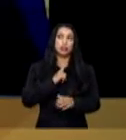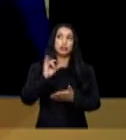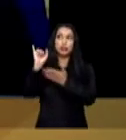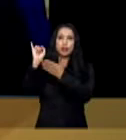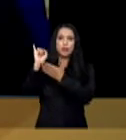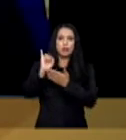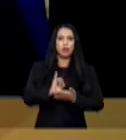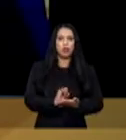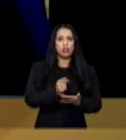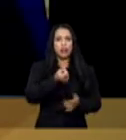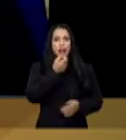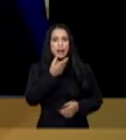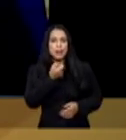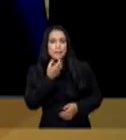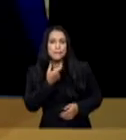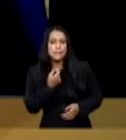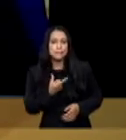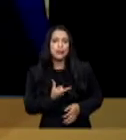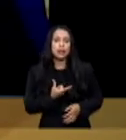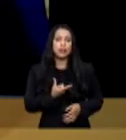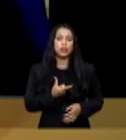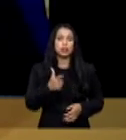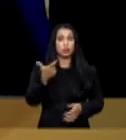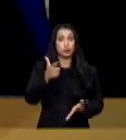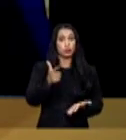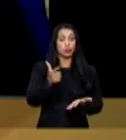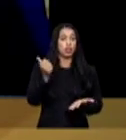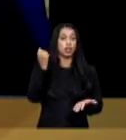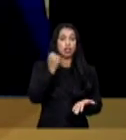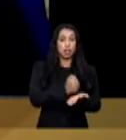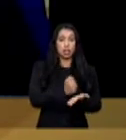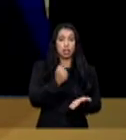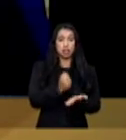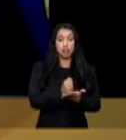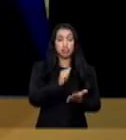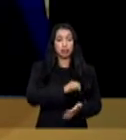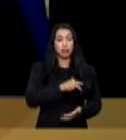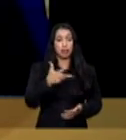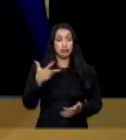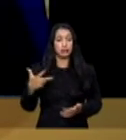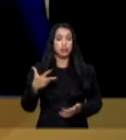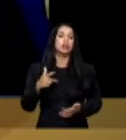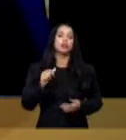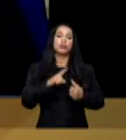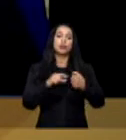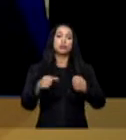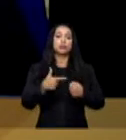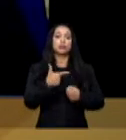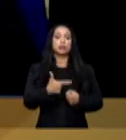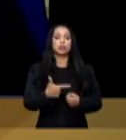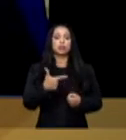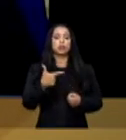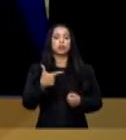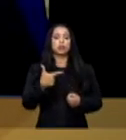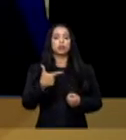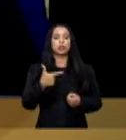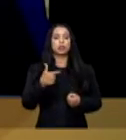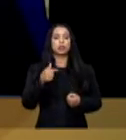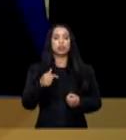produtos terapêuticos ou medicinais sem registro no artigo 273, parágrafo